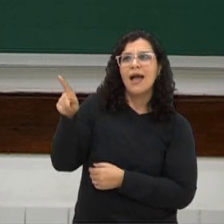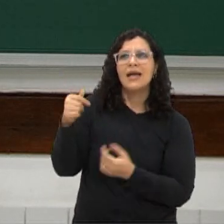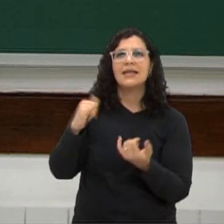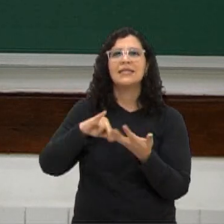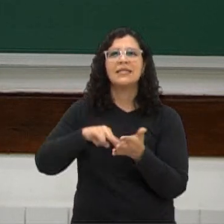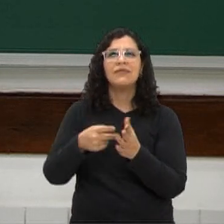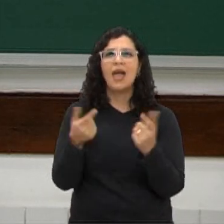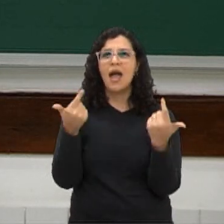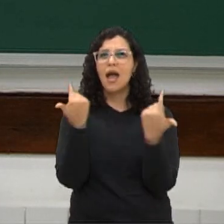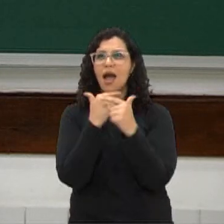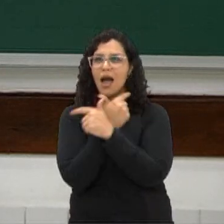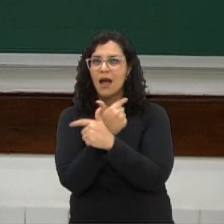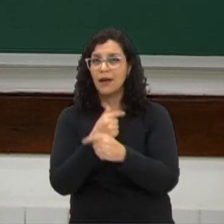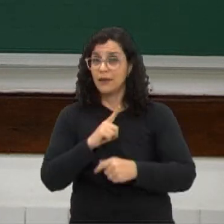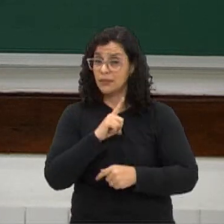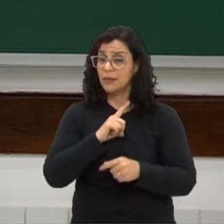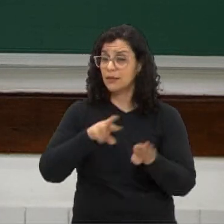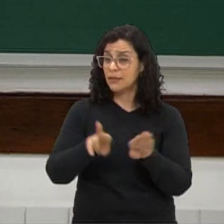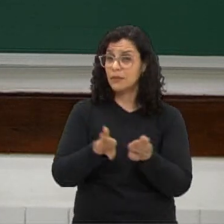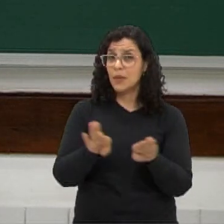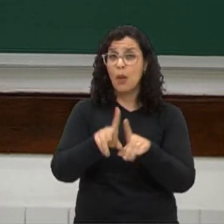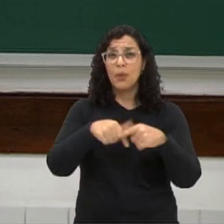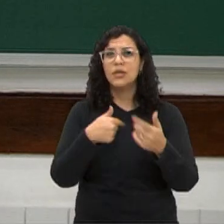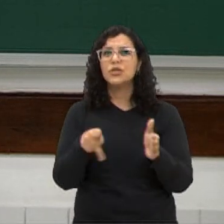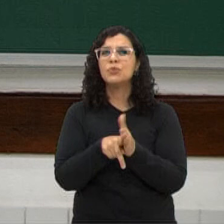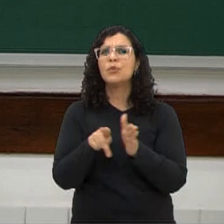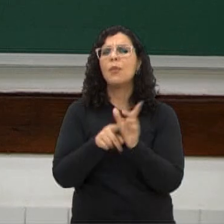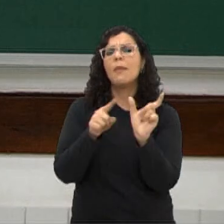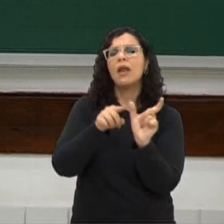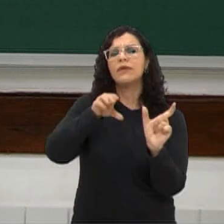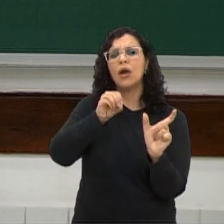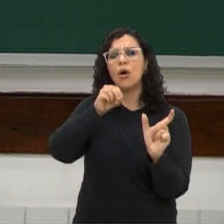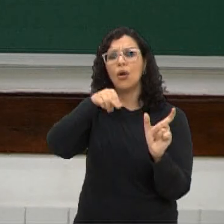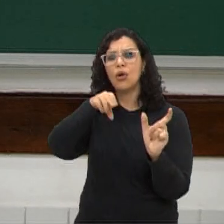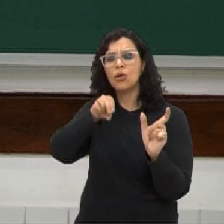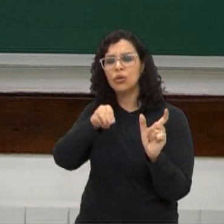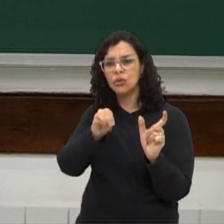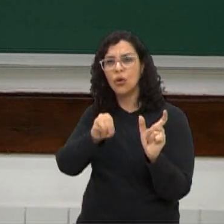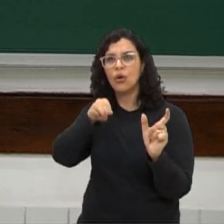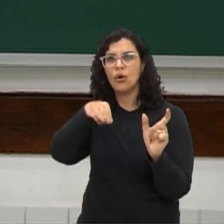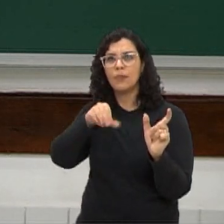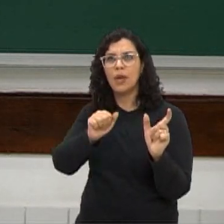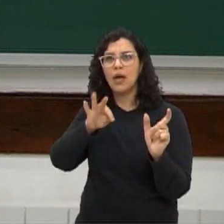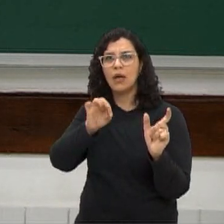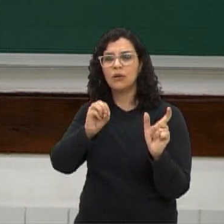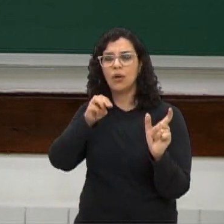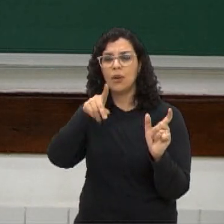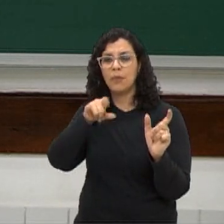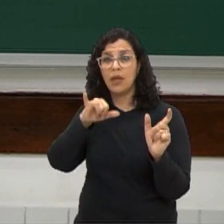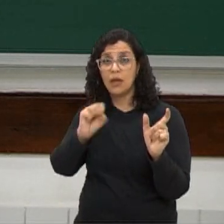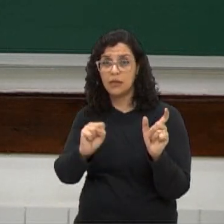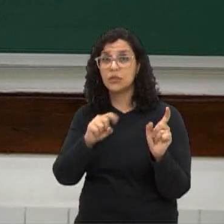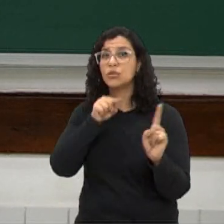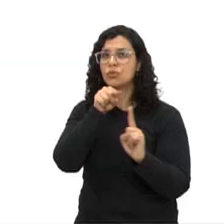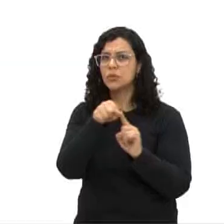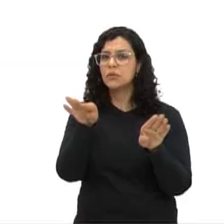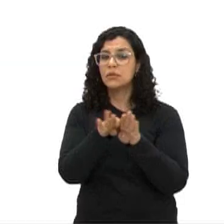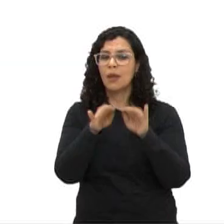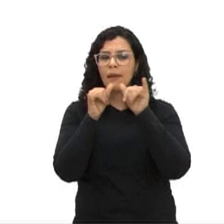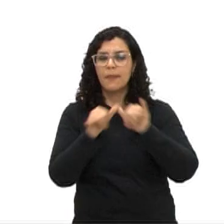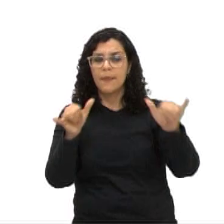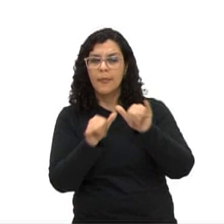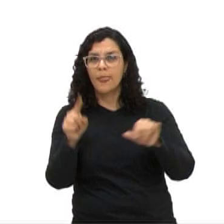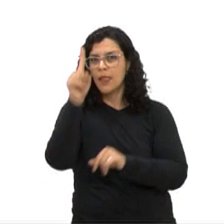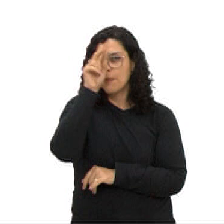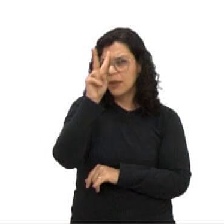utiliza para representar a risada. Então, essas são onomatopeias. Então, e tienen como objetivo comunicar uma ideia